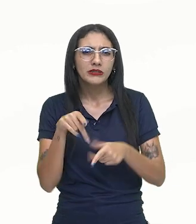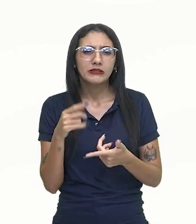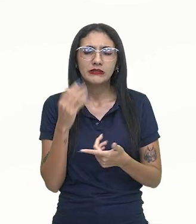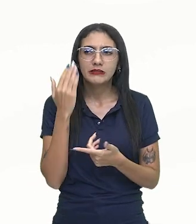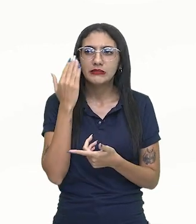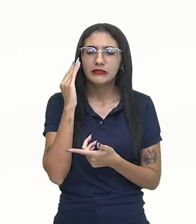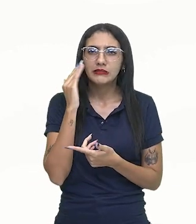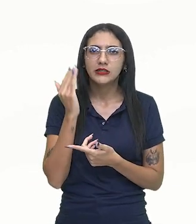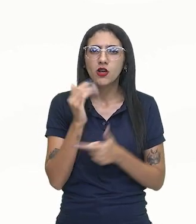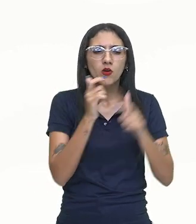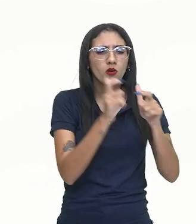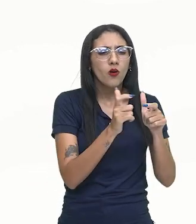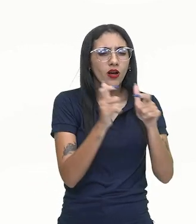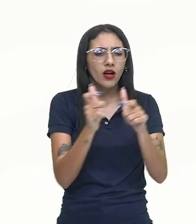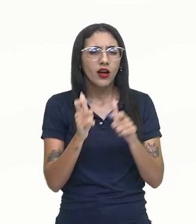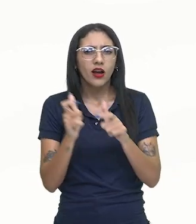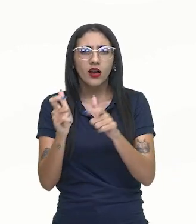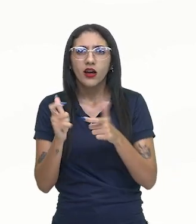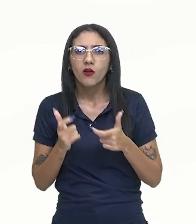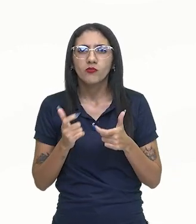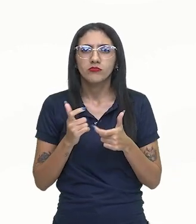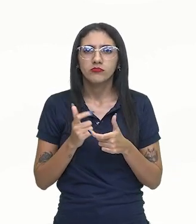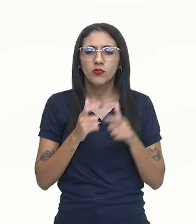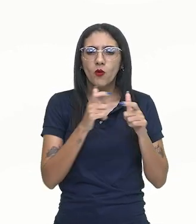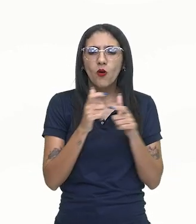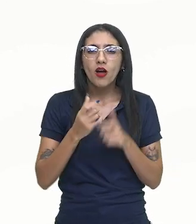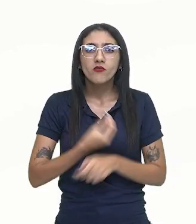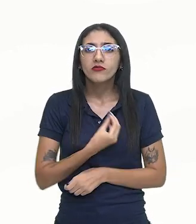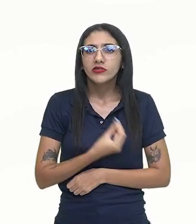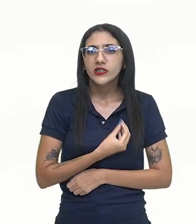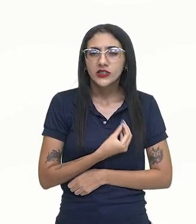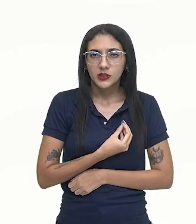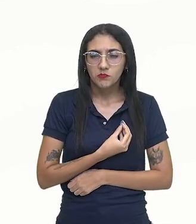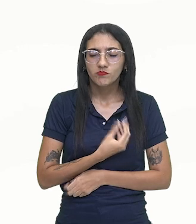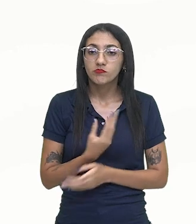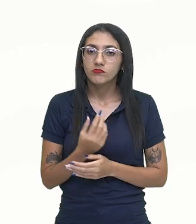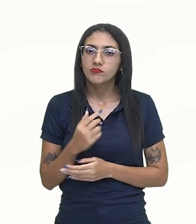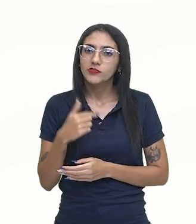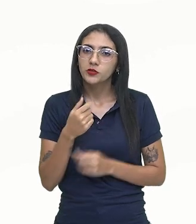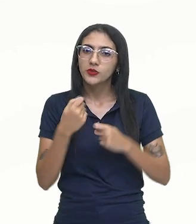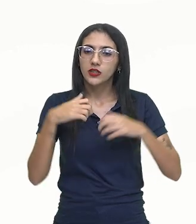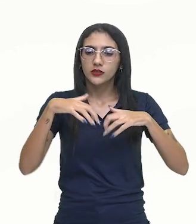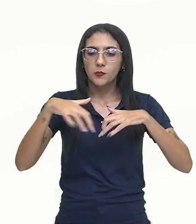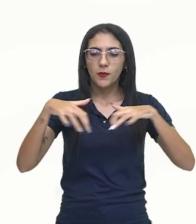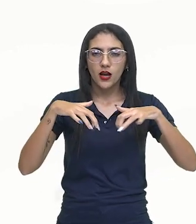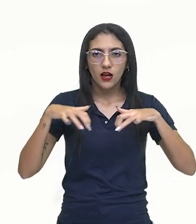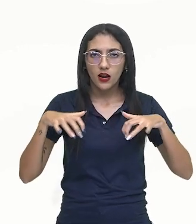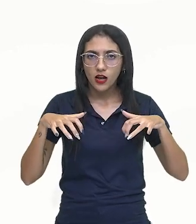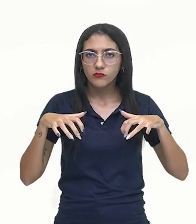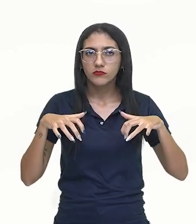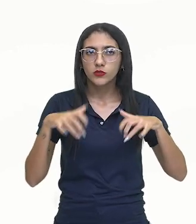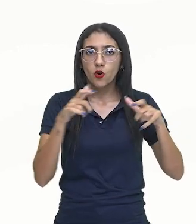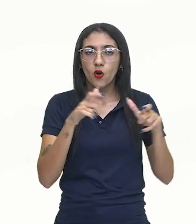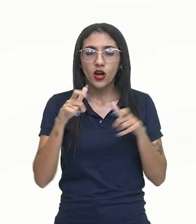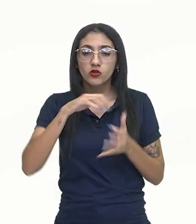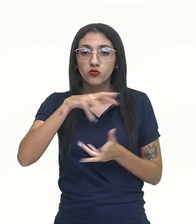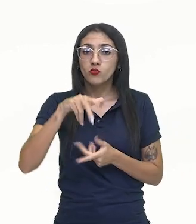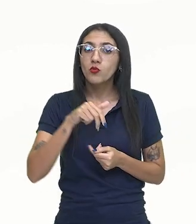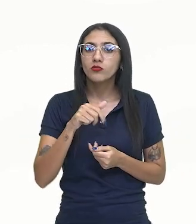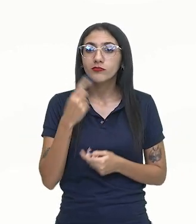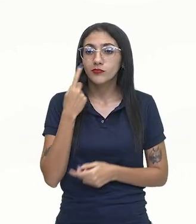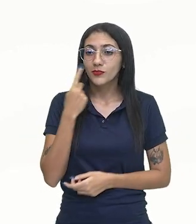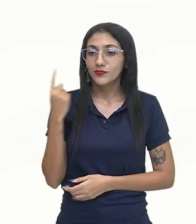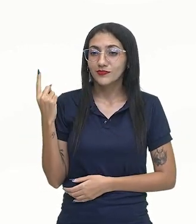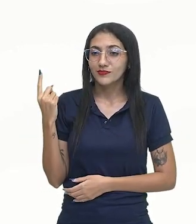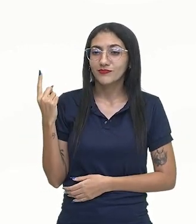entender onde essas pessoas estão vivendo, existindo, a gente consegue separar pelos continentes nesses dados que a gente está vendo